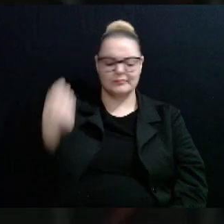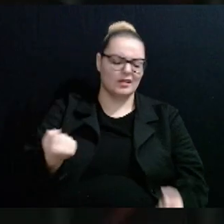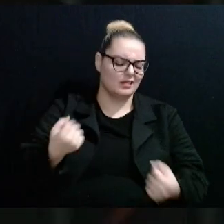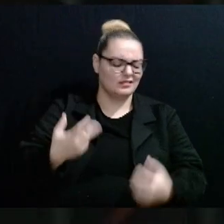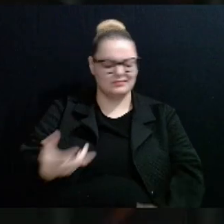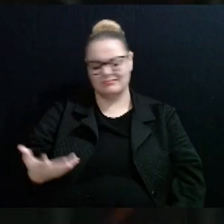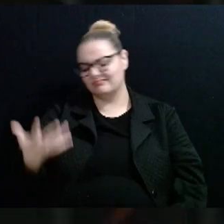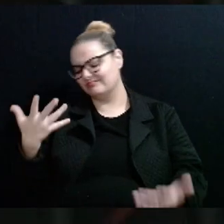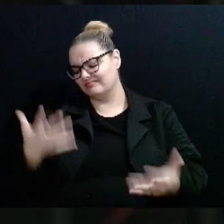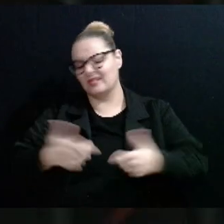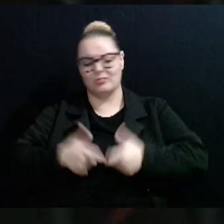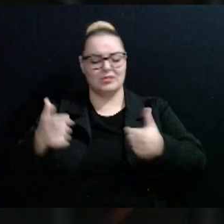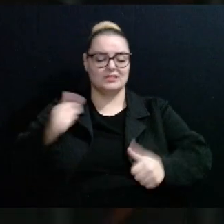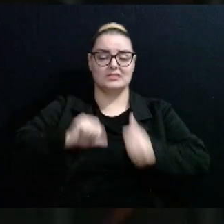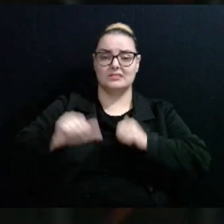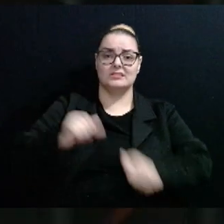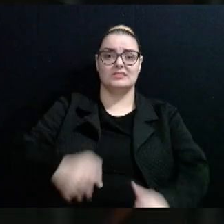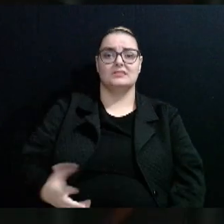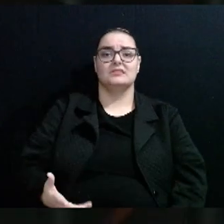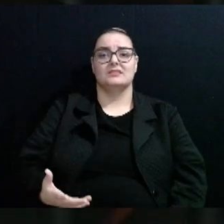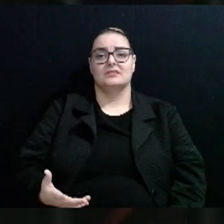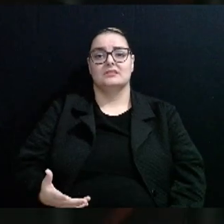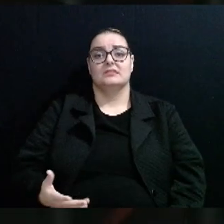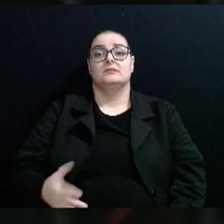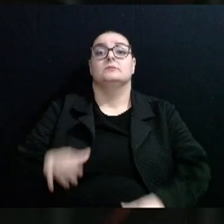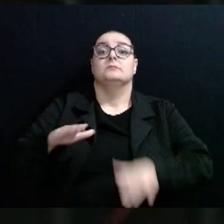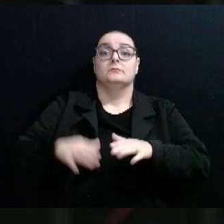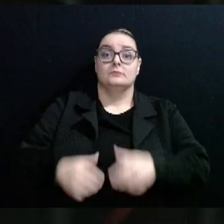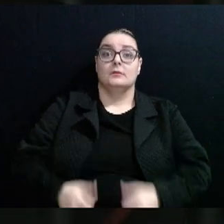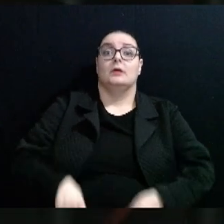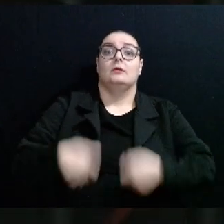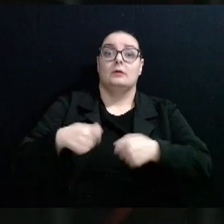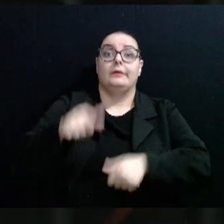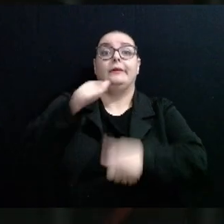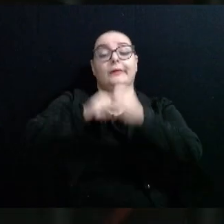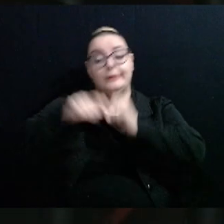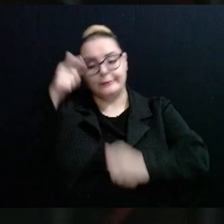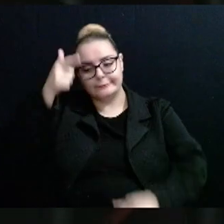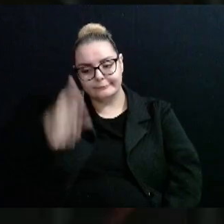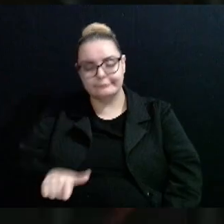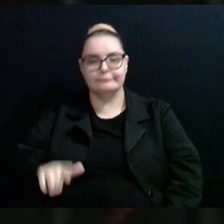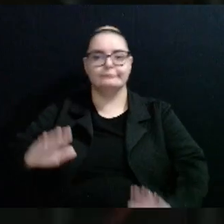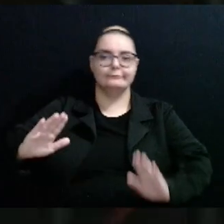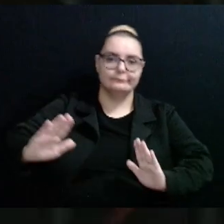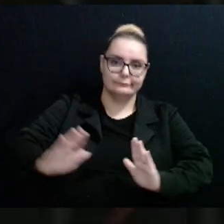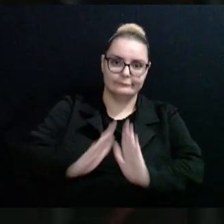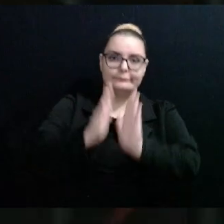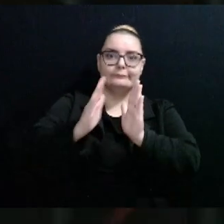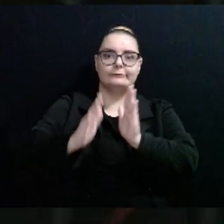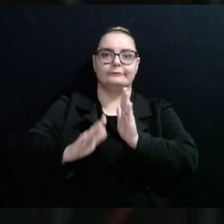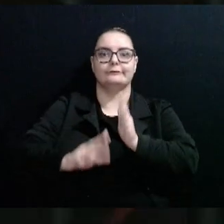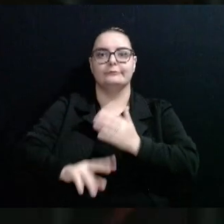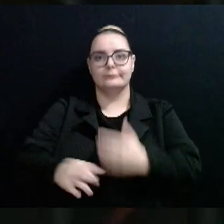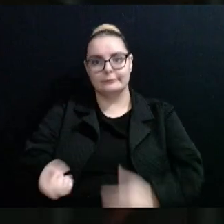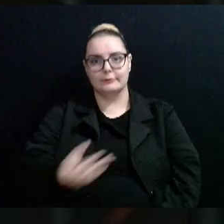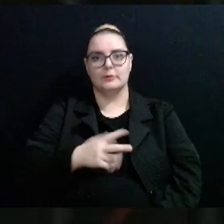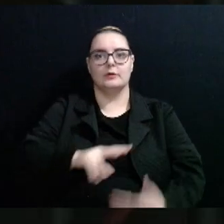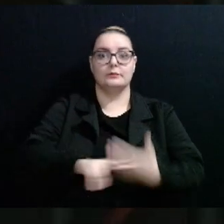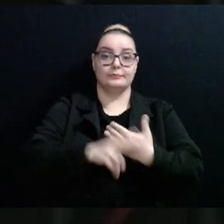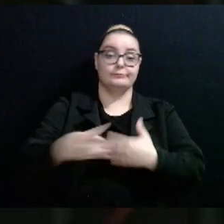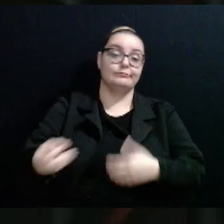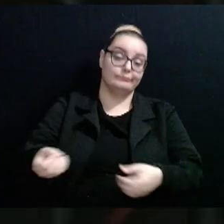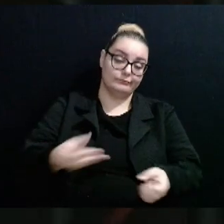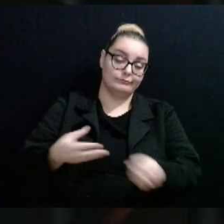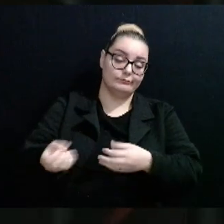ansiedade e até a necessidade de beber novamente para enfrentar novas situações sociais. E quando esse ciclo